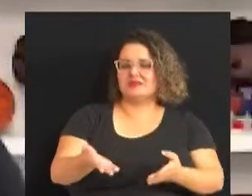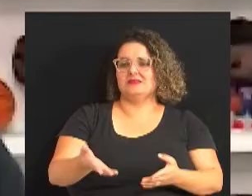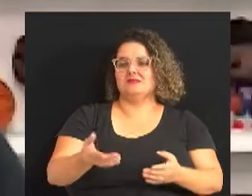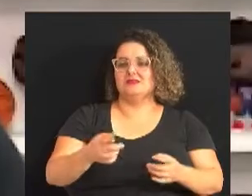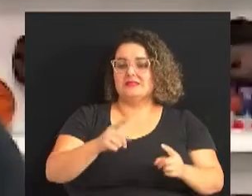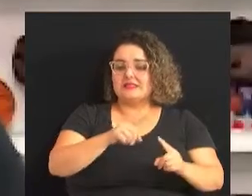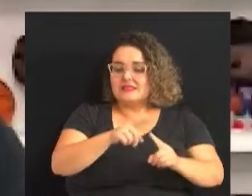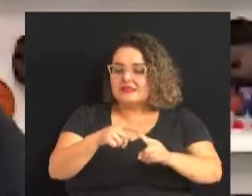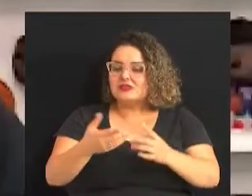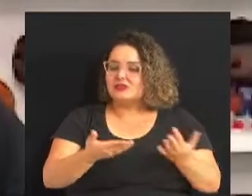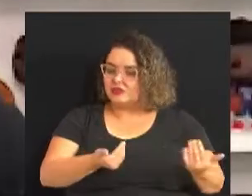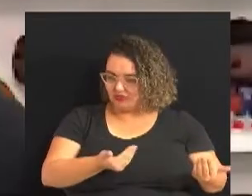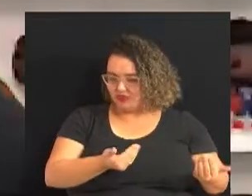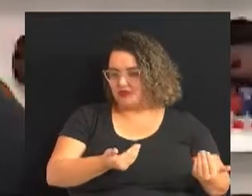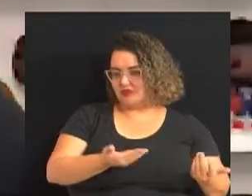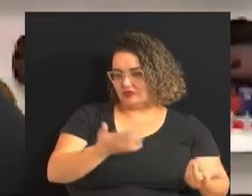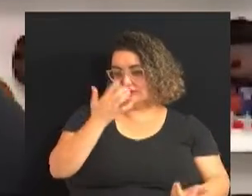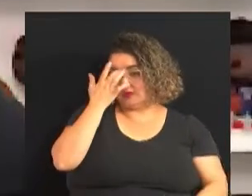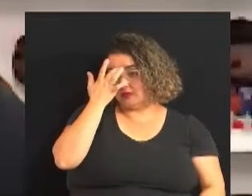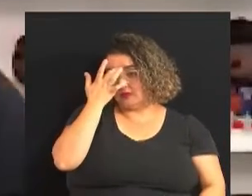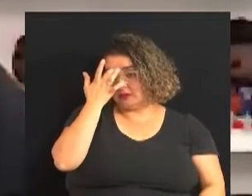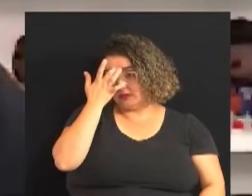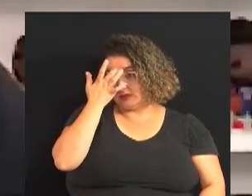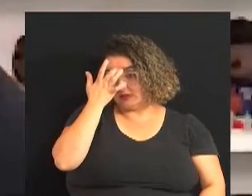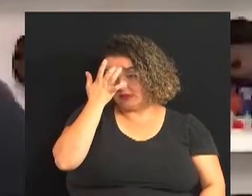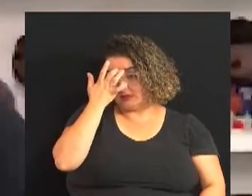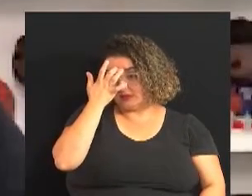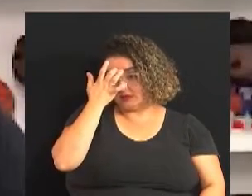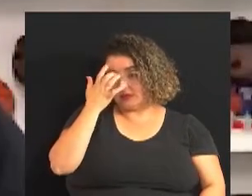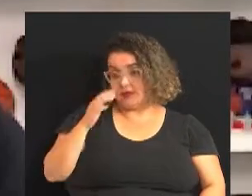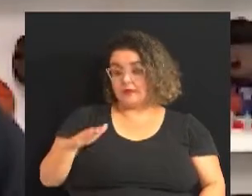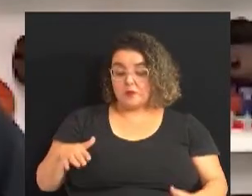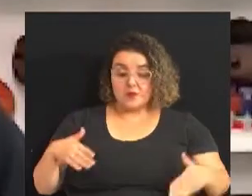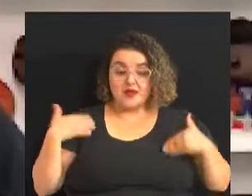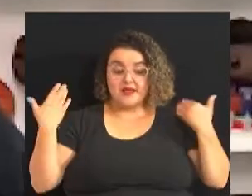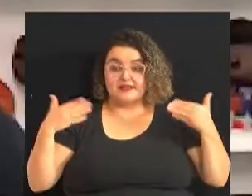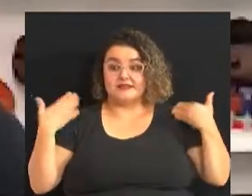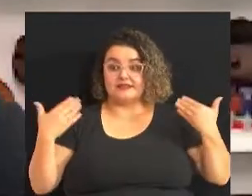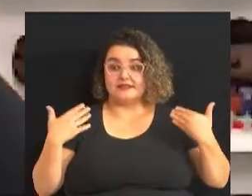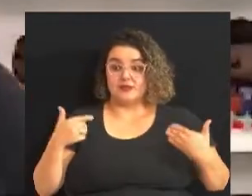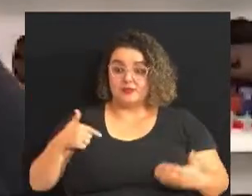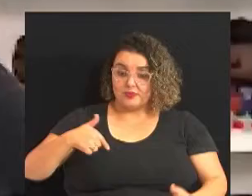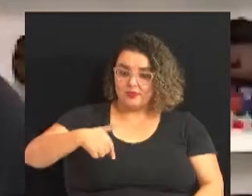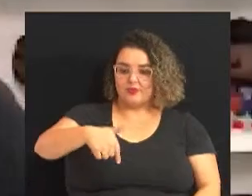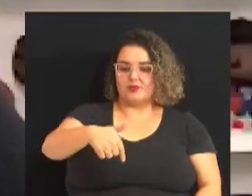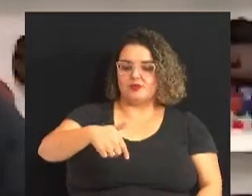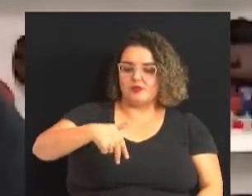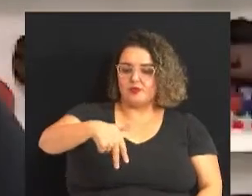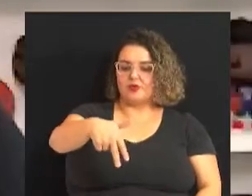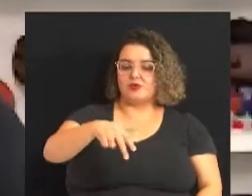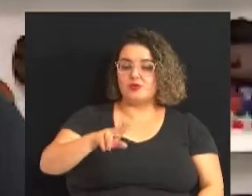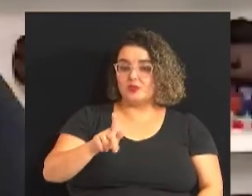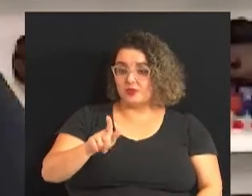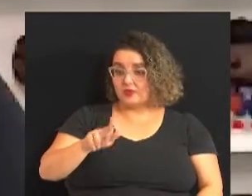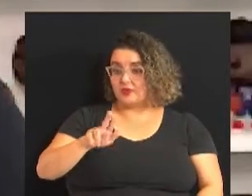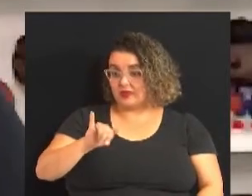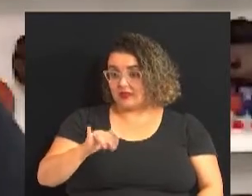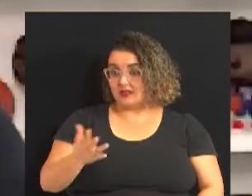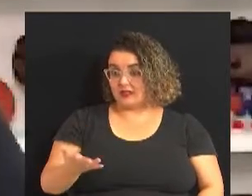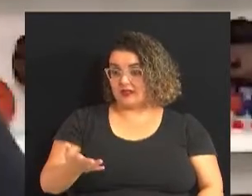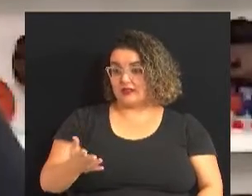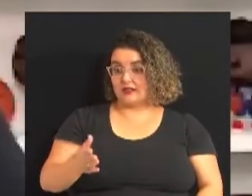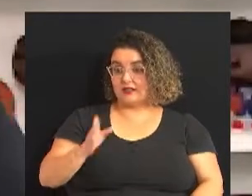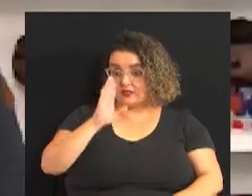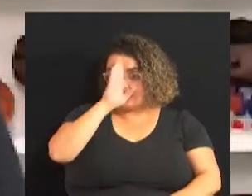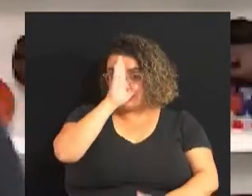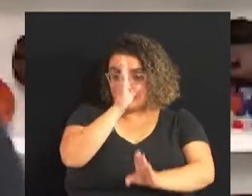jovem. Por isso que eu fiquei muito mais contente também com a ida do Gui Santos para lá, porque eu imaginei ele trabalhando diretamente com o